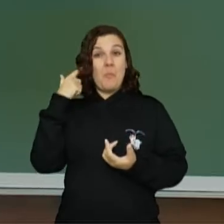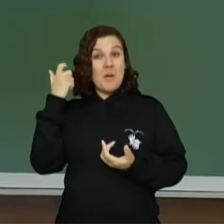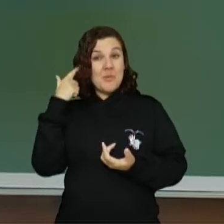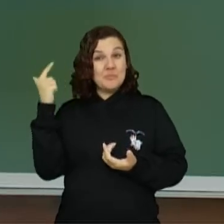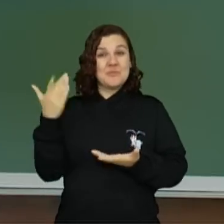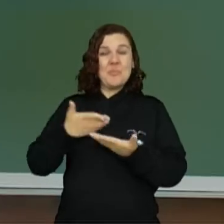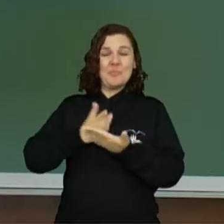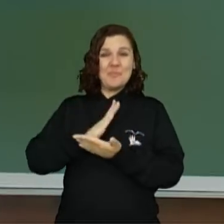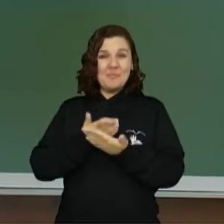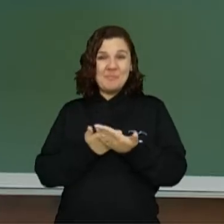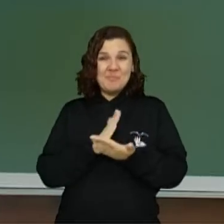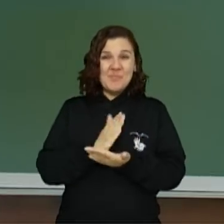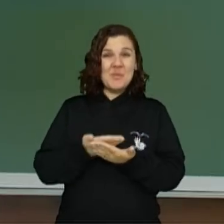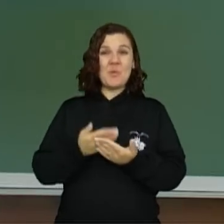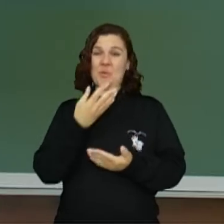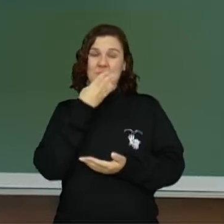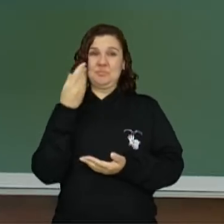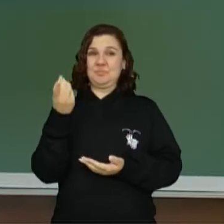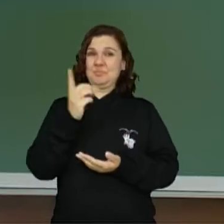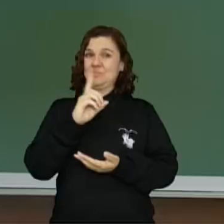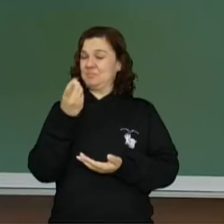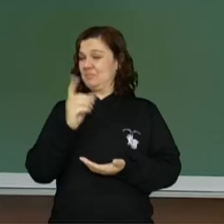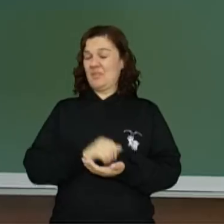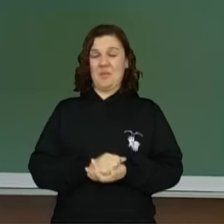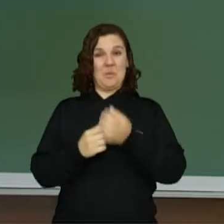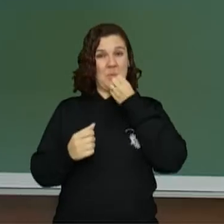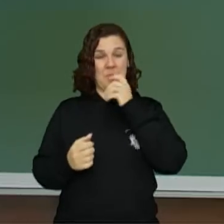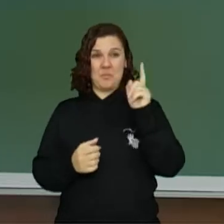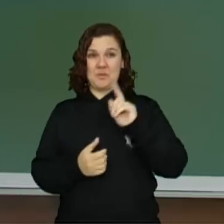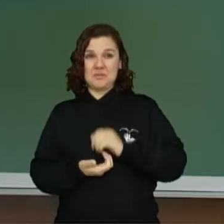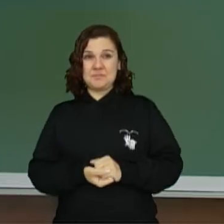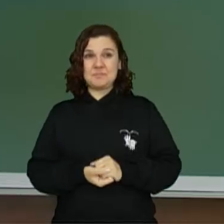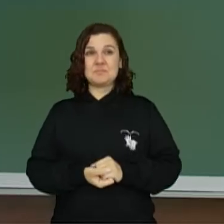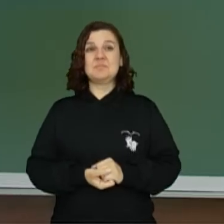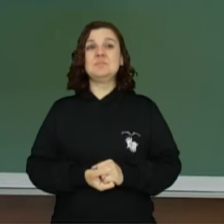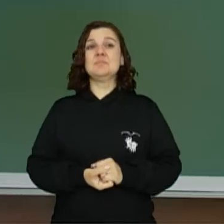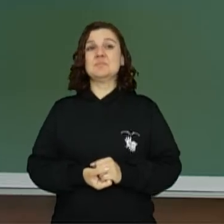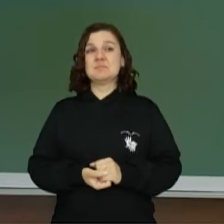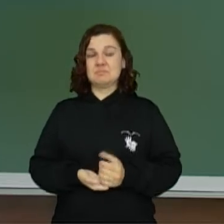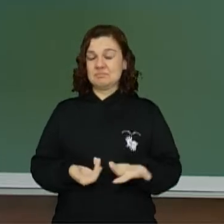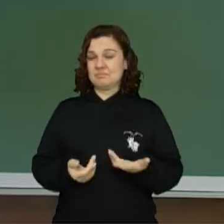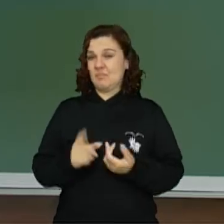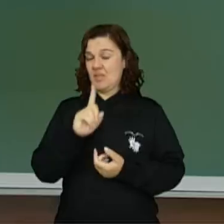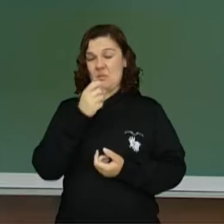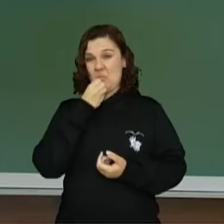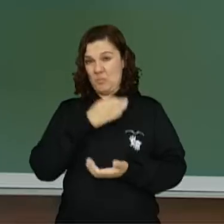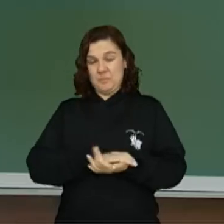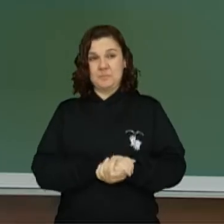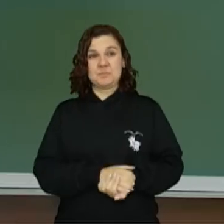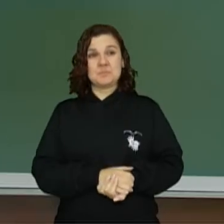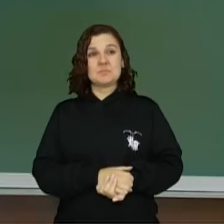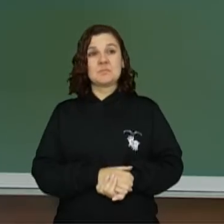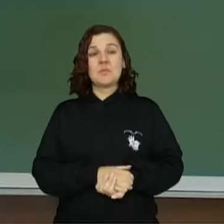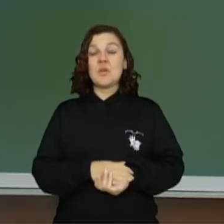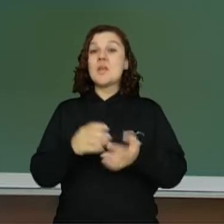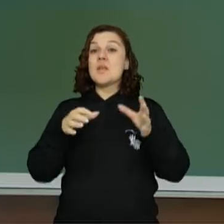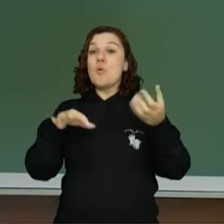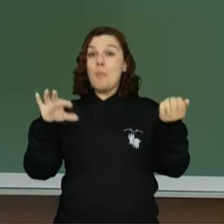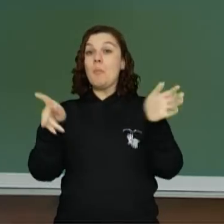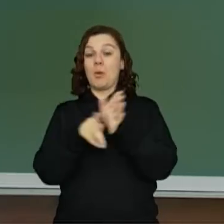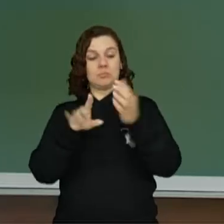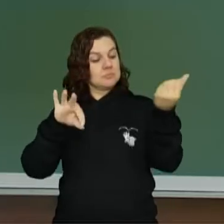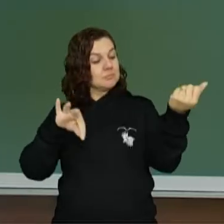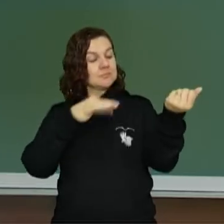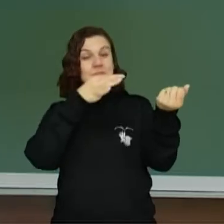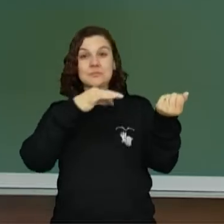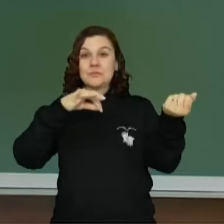aos ouvidos das pessoas um som de incomodação, incomoda, tá? E o